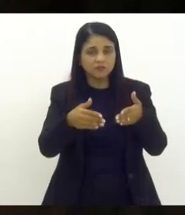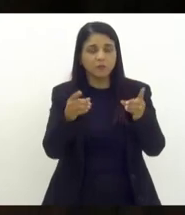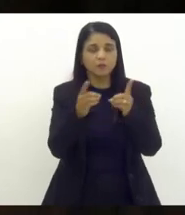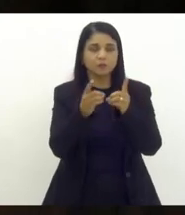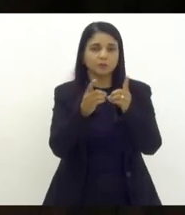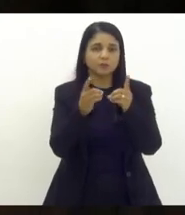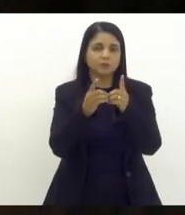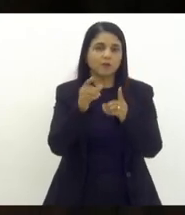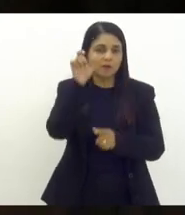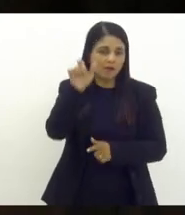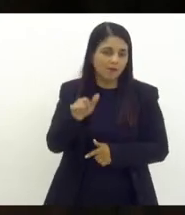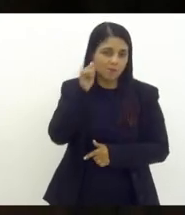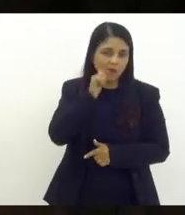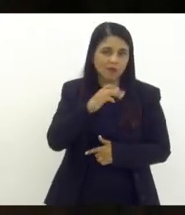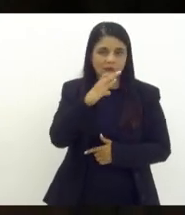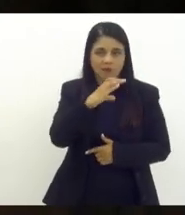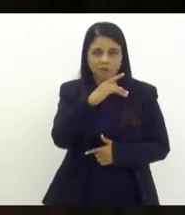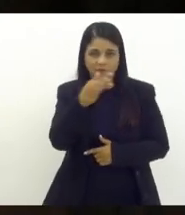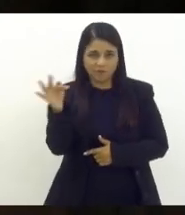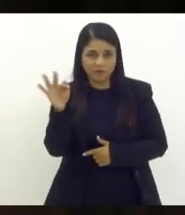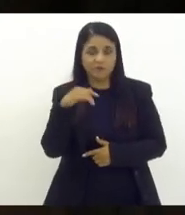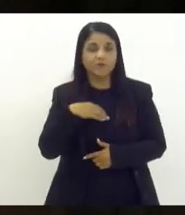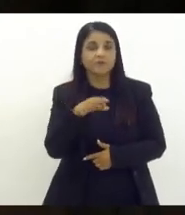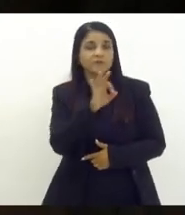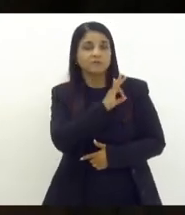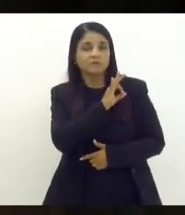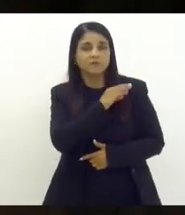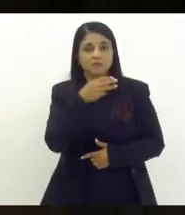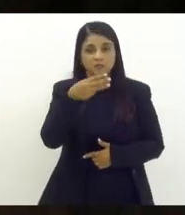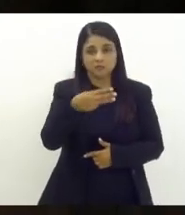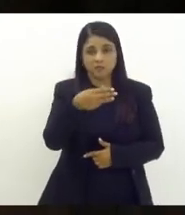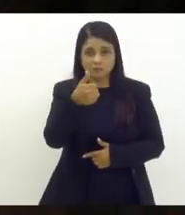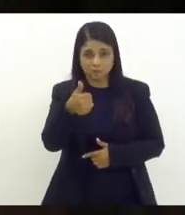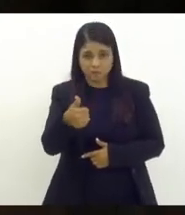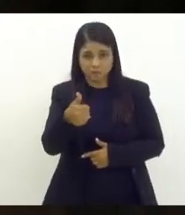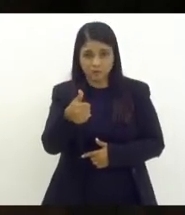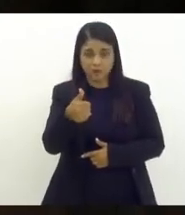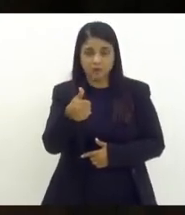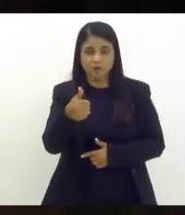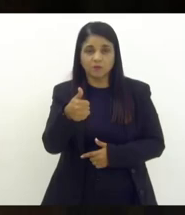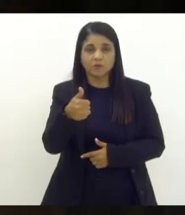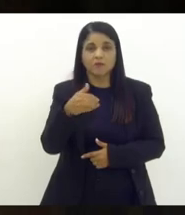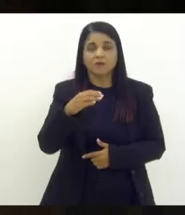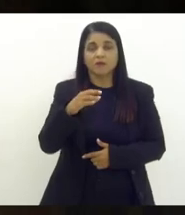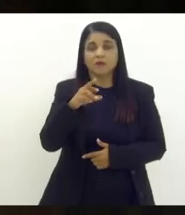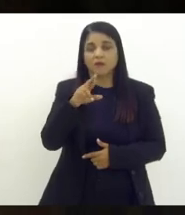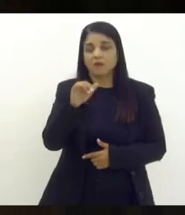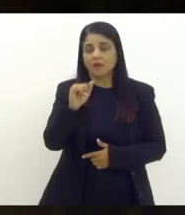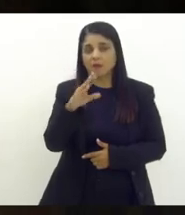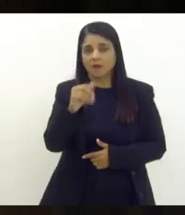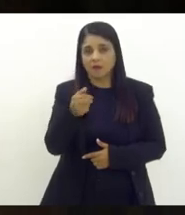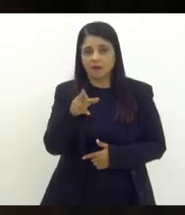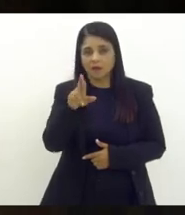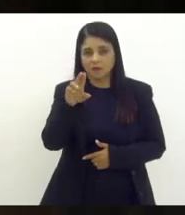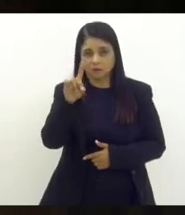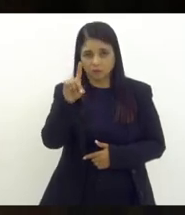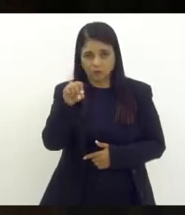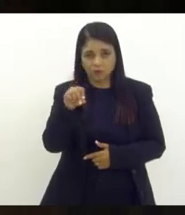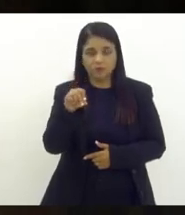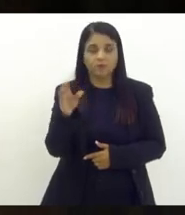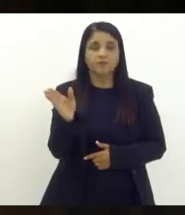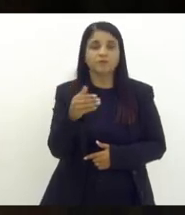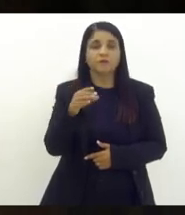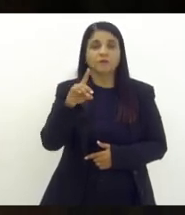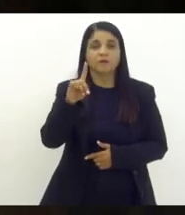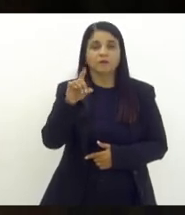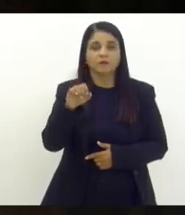Frio delegada titular do 31º de eh Ricardo de albuque no ano de 2019 delegada